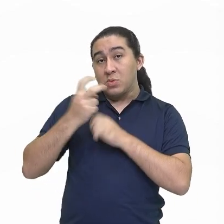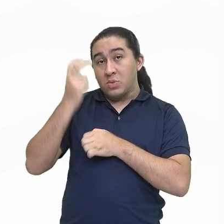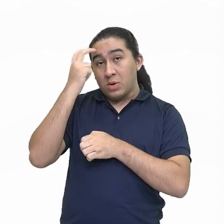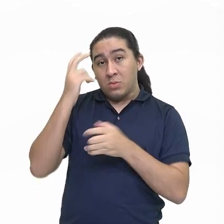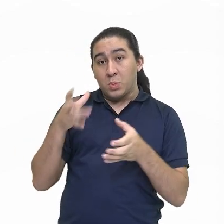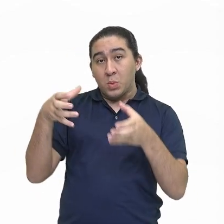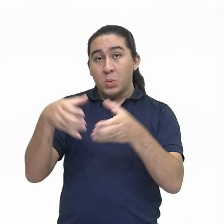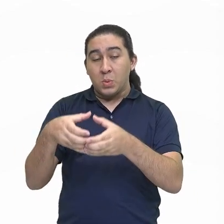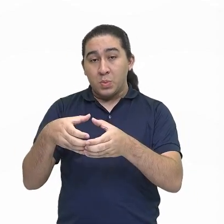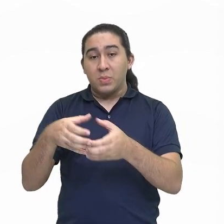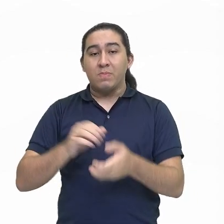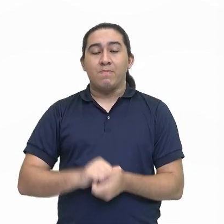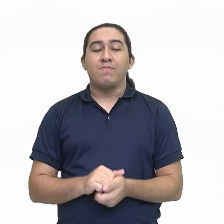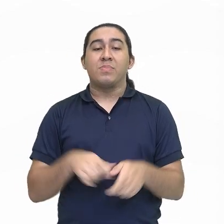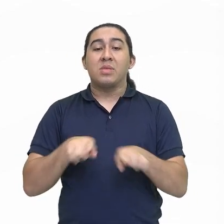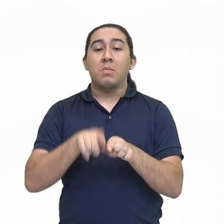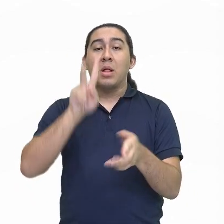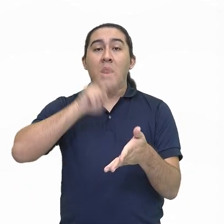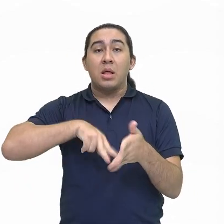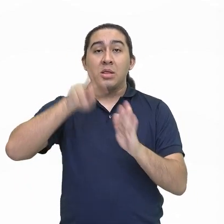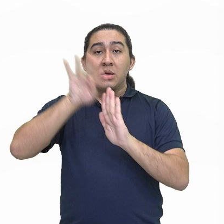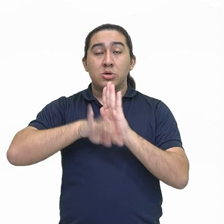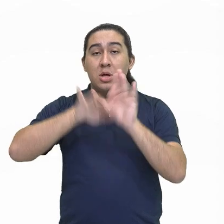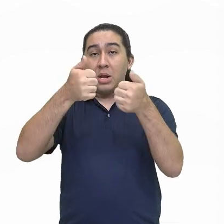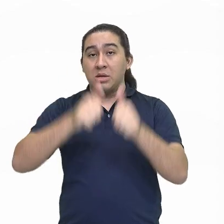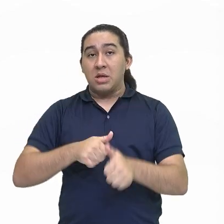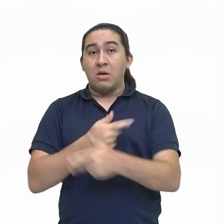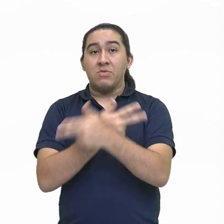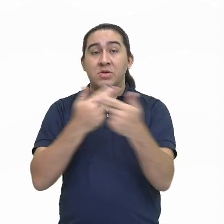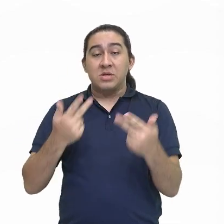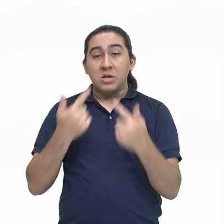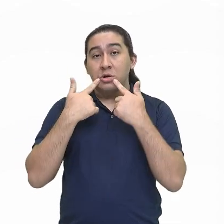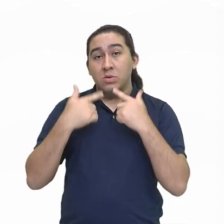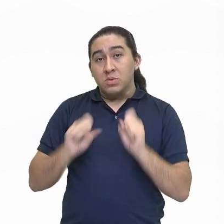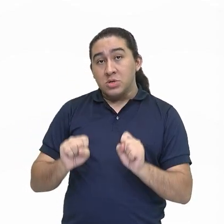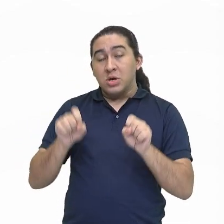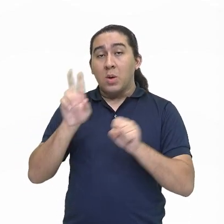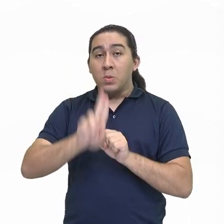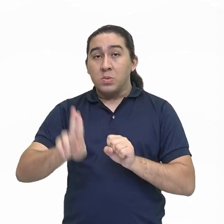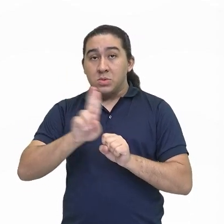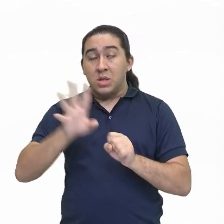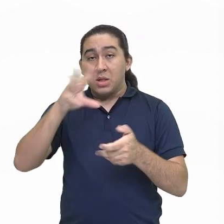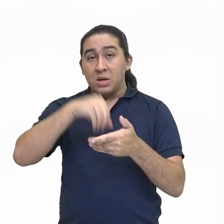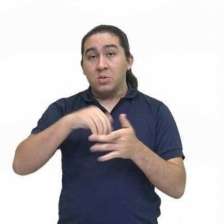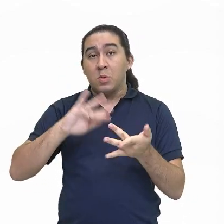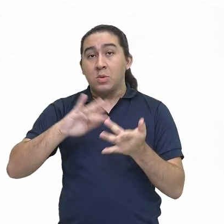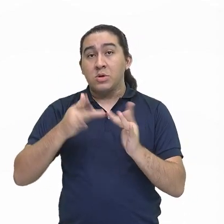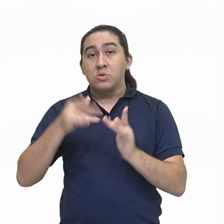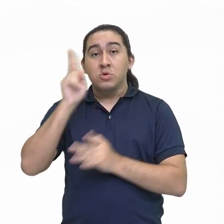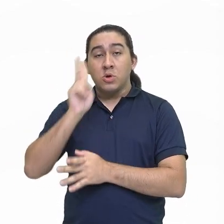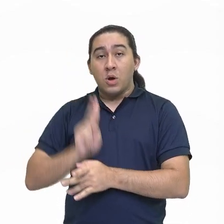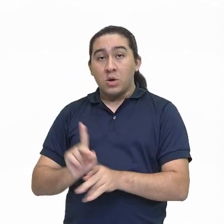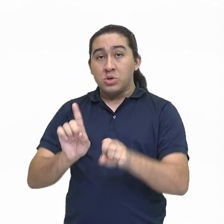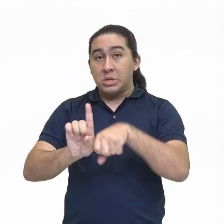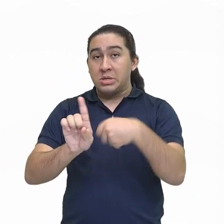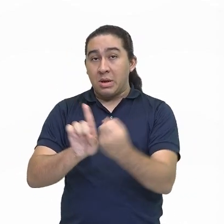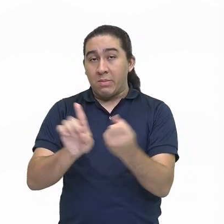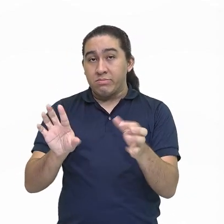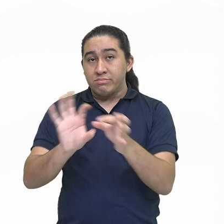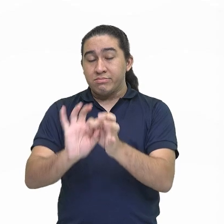grupo. Ler texto, analisando a diversidade linguística empregados num contexto histórico e